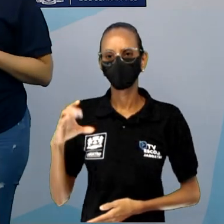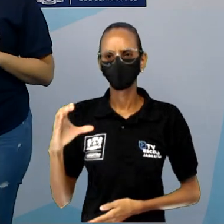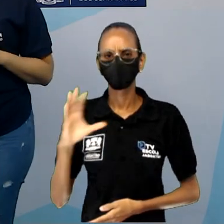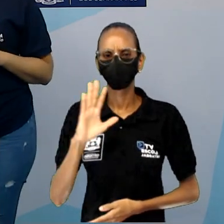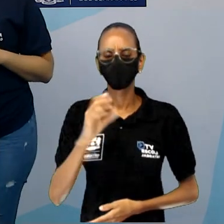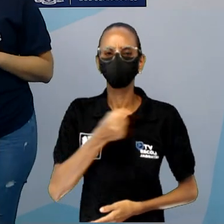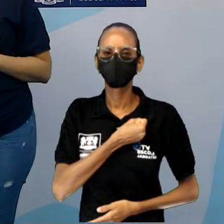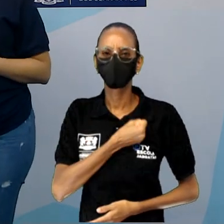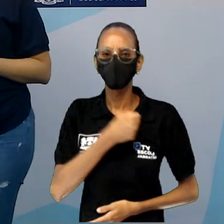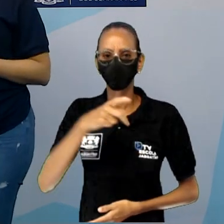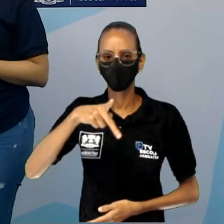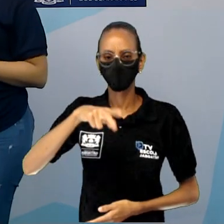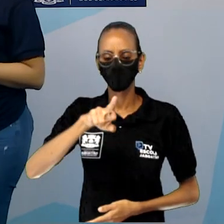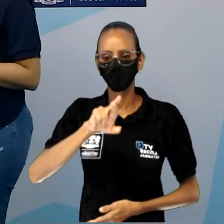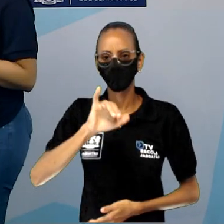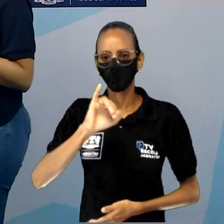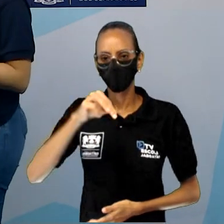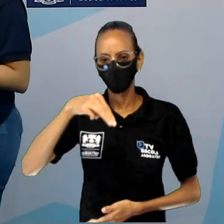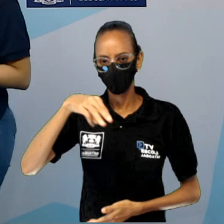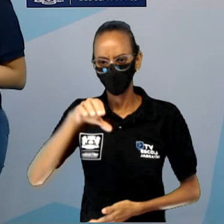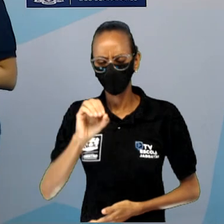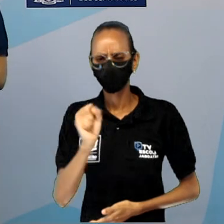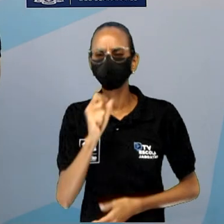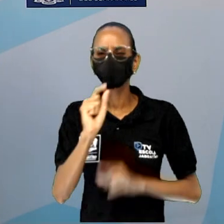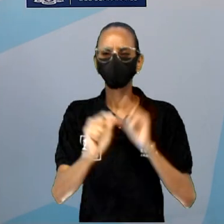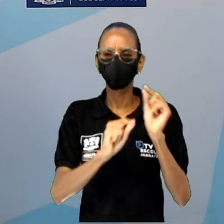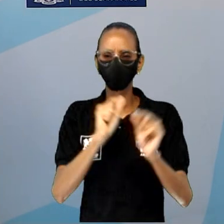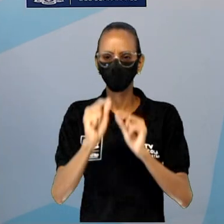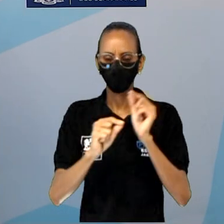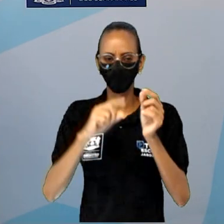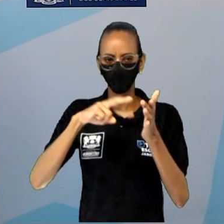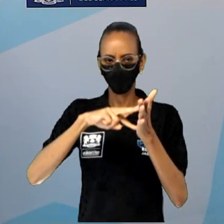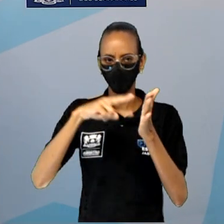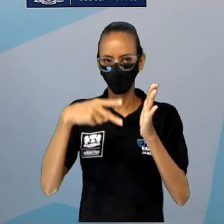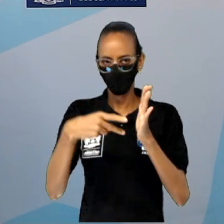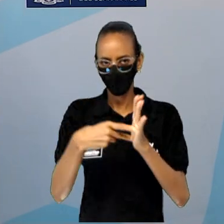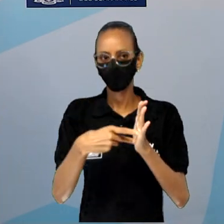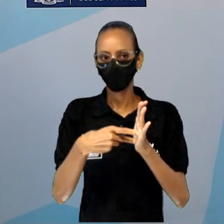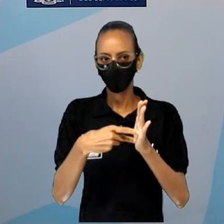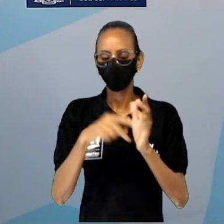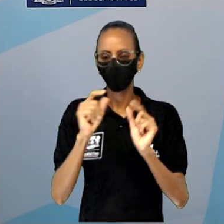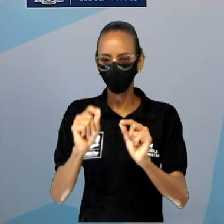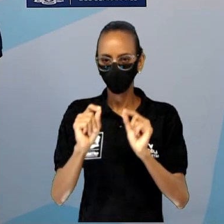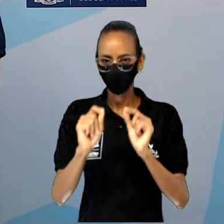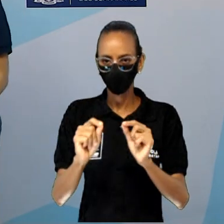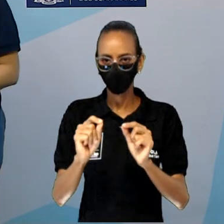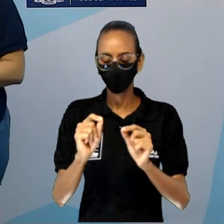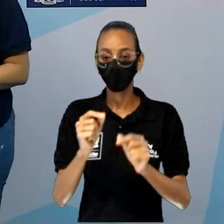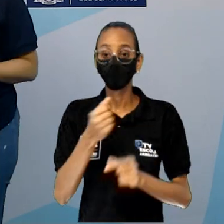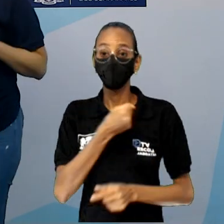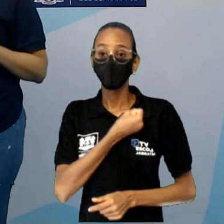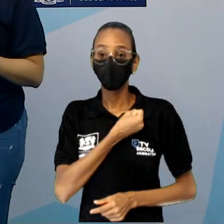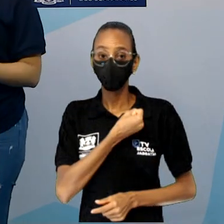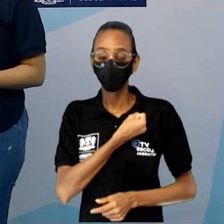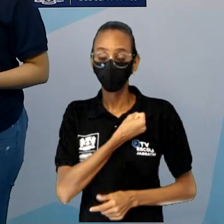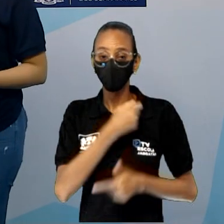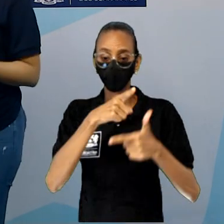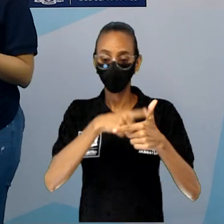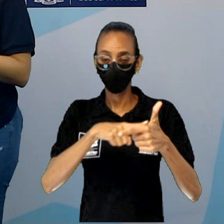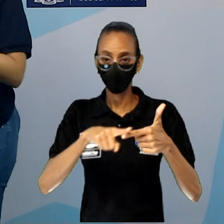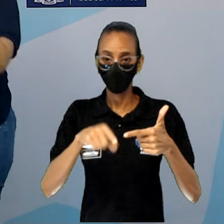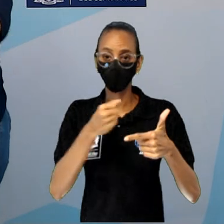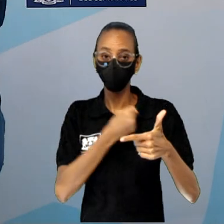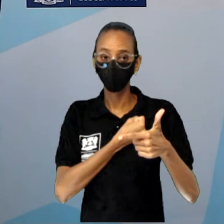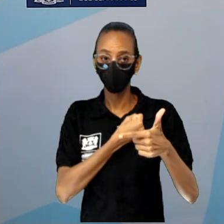números primos. Será que você lembra? A definição diz assim, ó. Os números primos são aqueles que possuem apenas dois